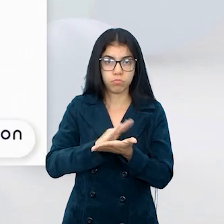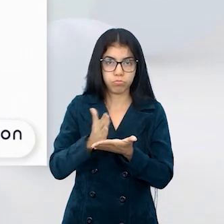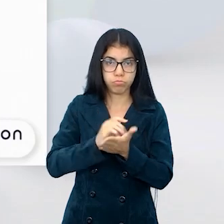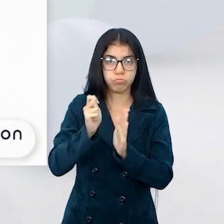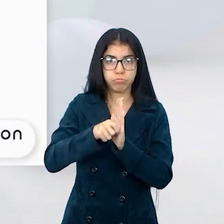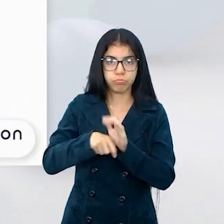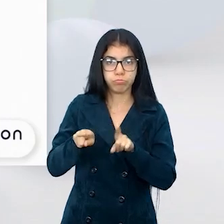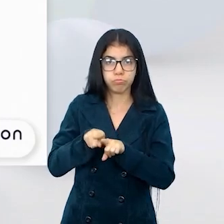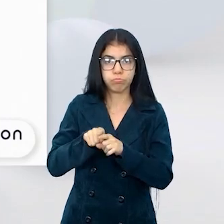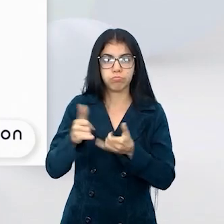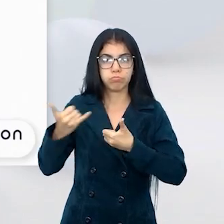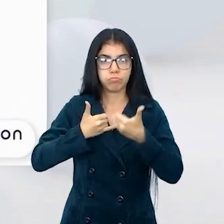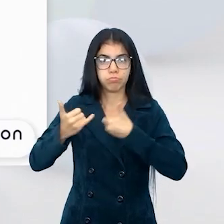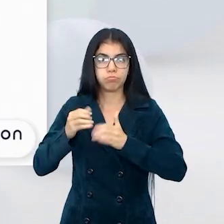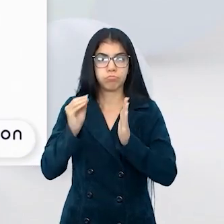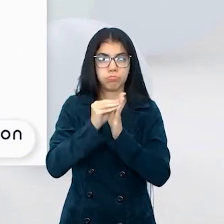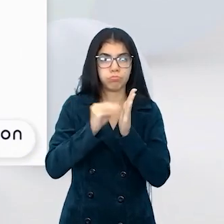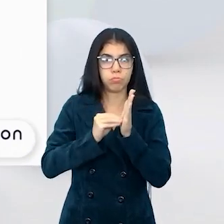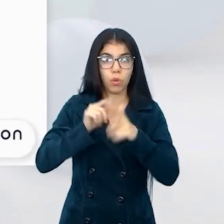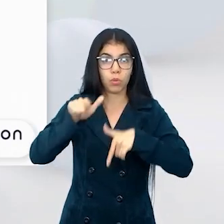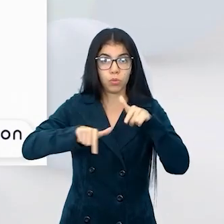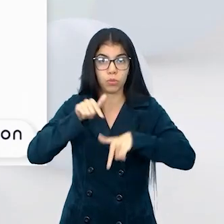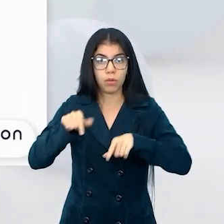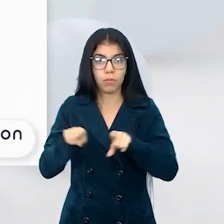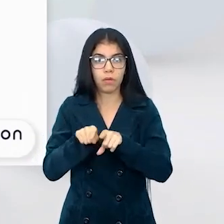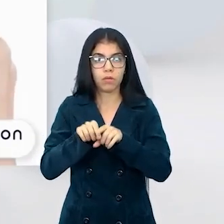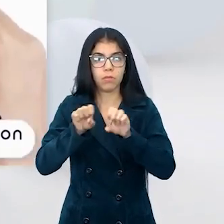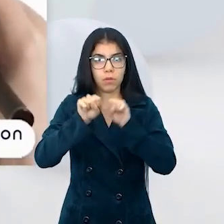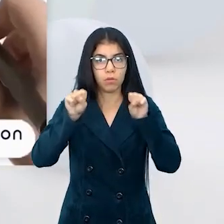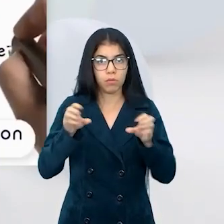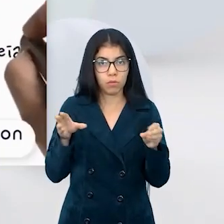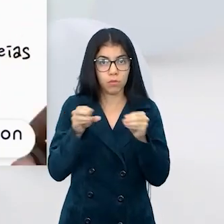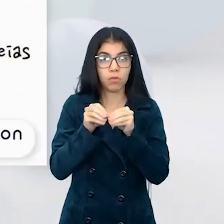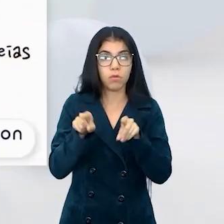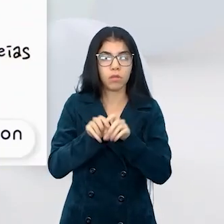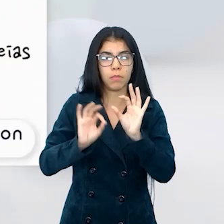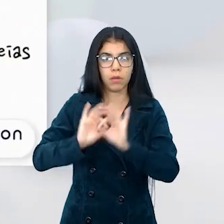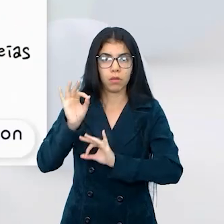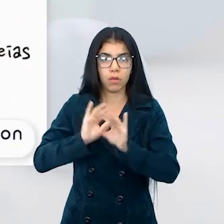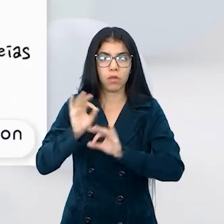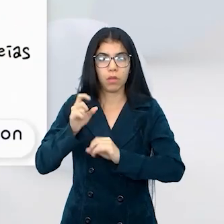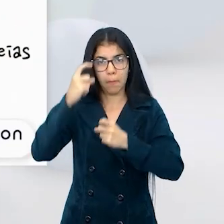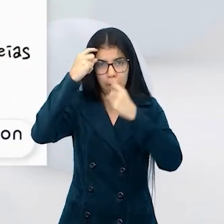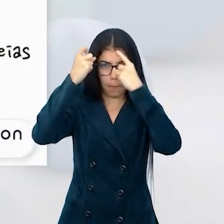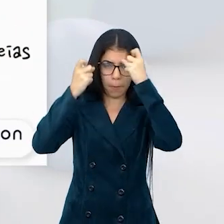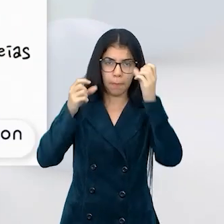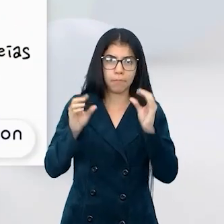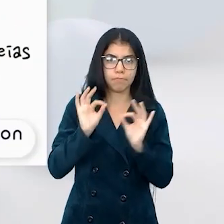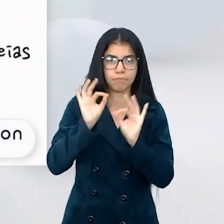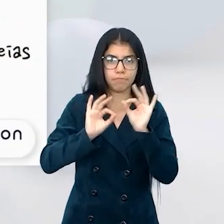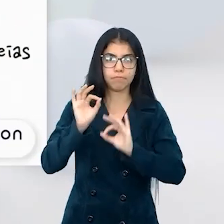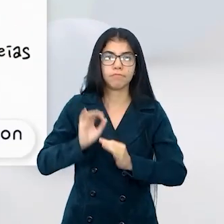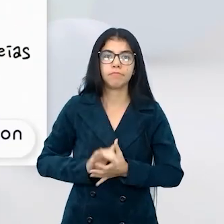a colher as evidências do trabalho, na sistematização, a organizar as ideias.